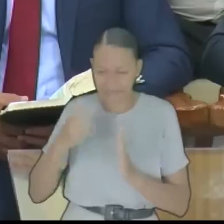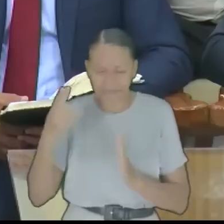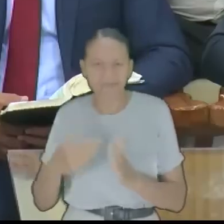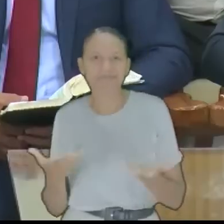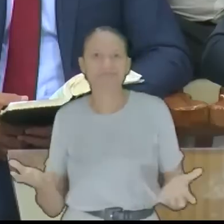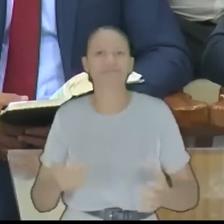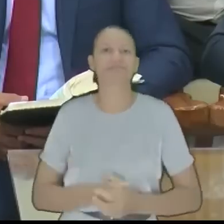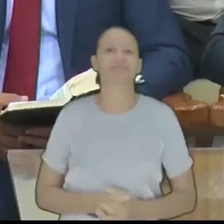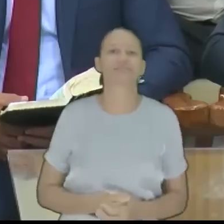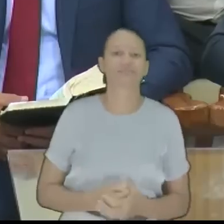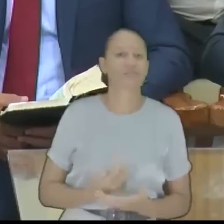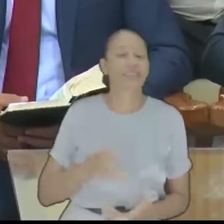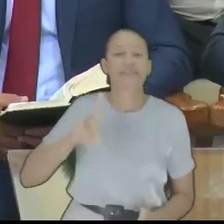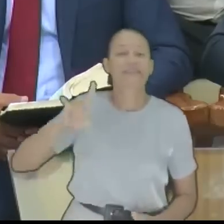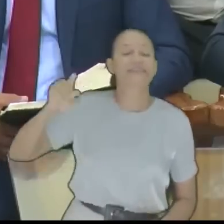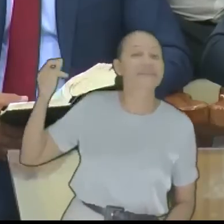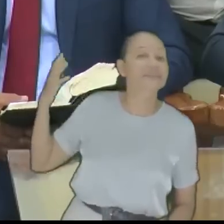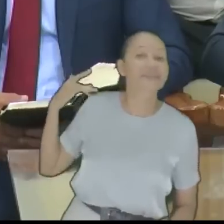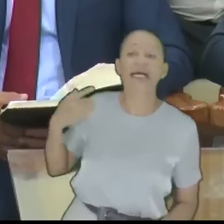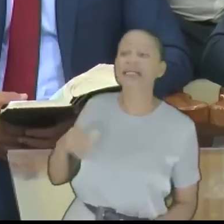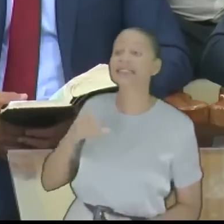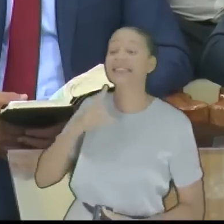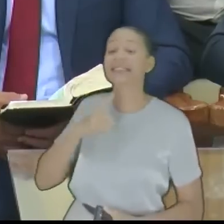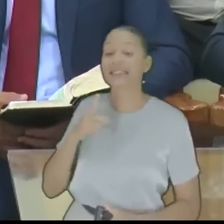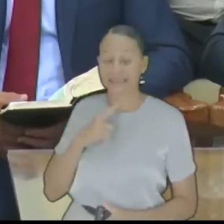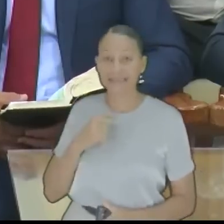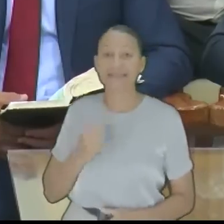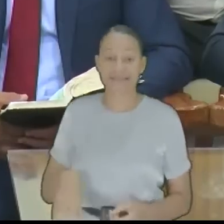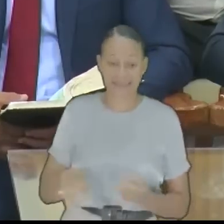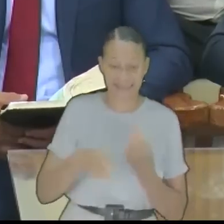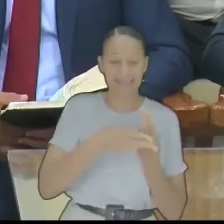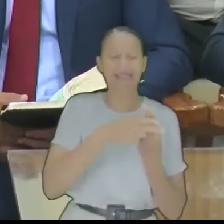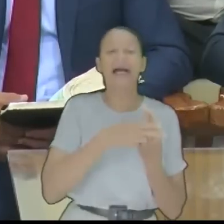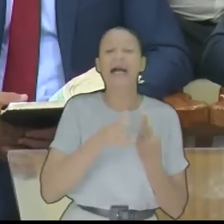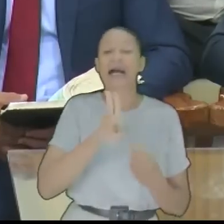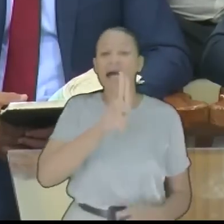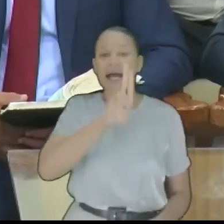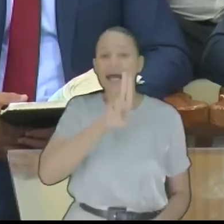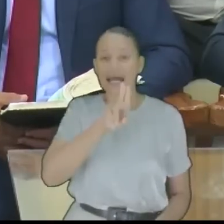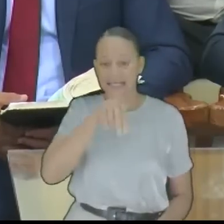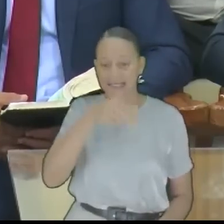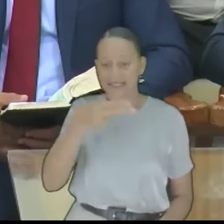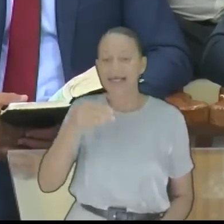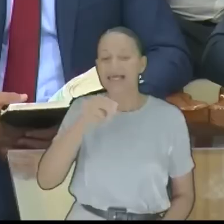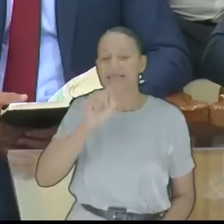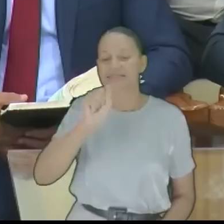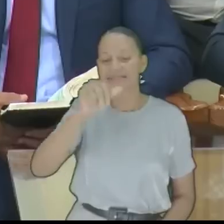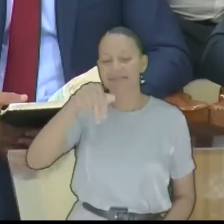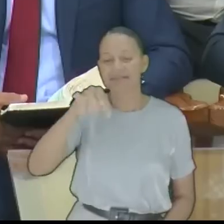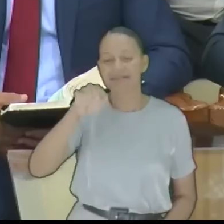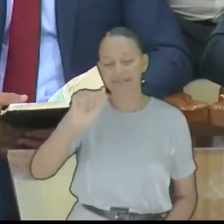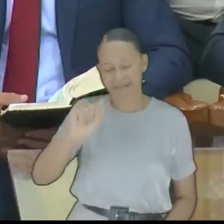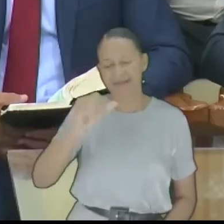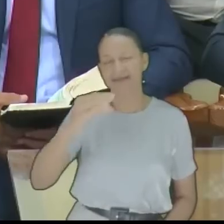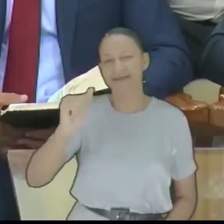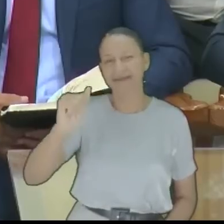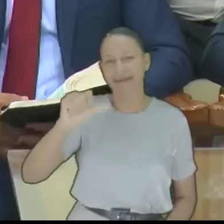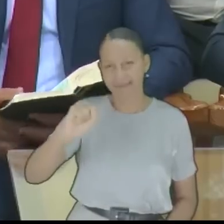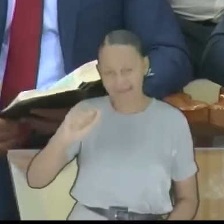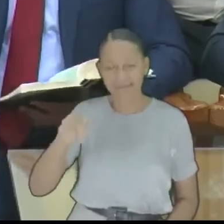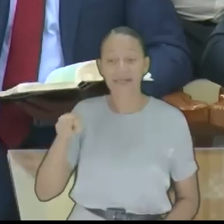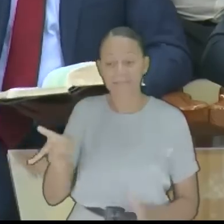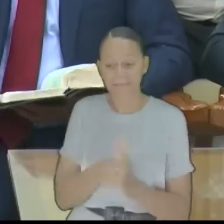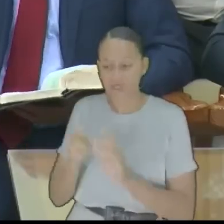cirurgia. E naquele tempo quem mantinha a Santa Casa não era o governo. Naquele tempo quem mantinha a Santa Casa